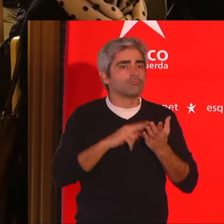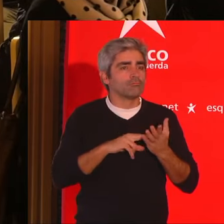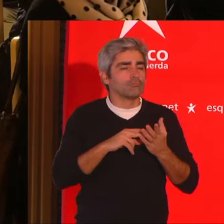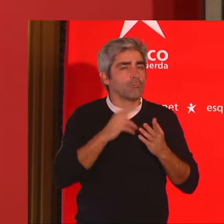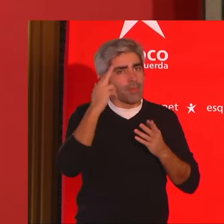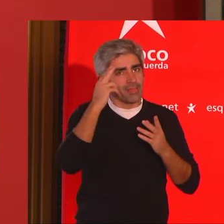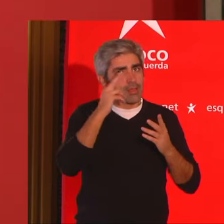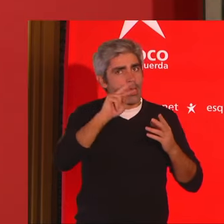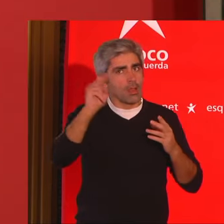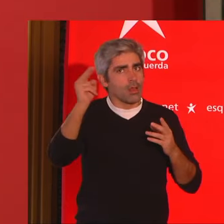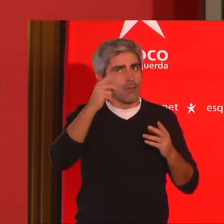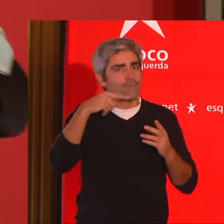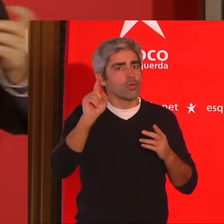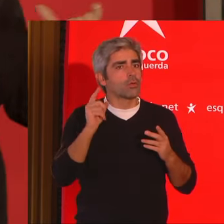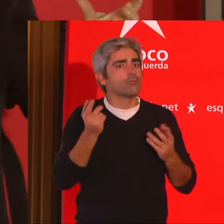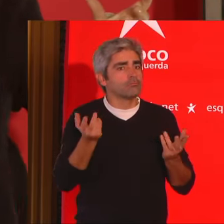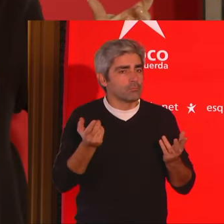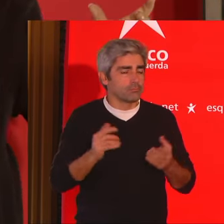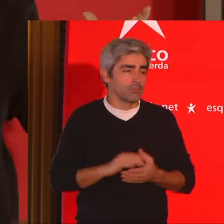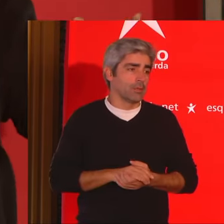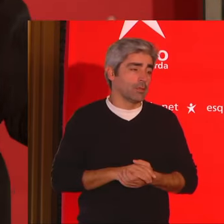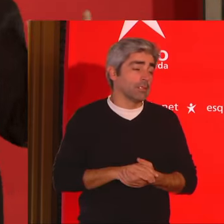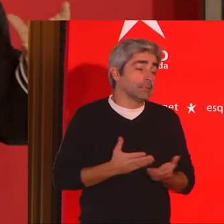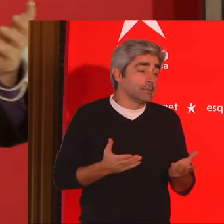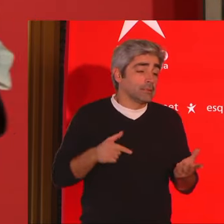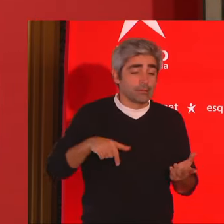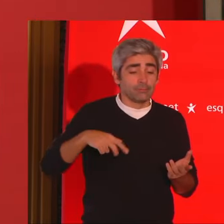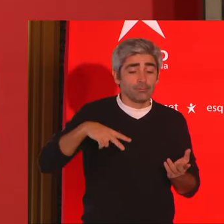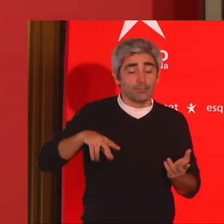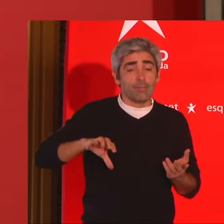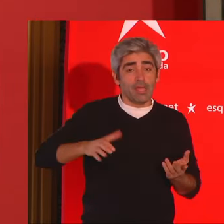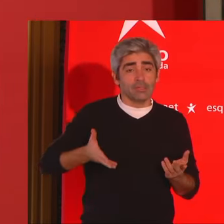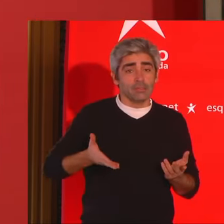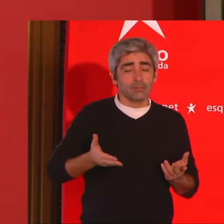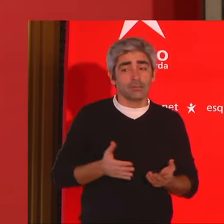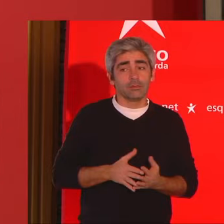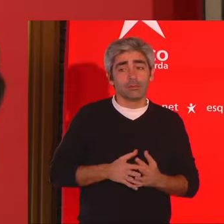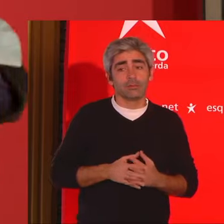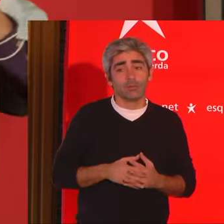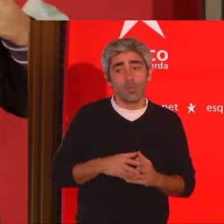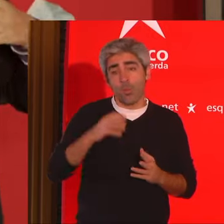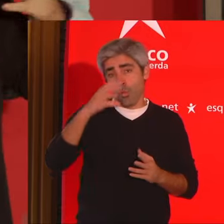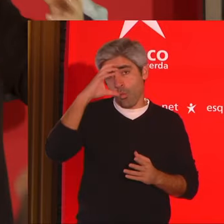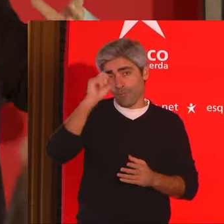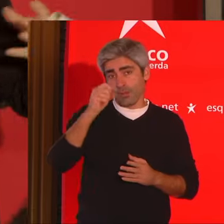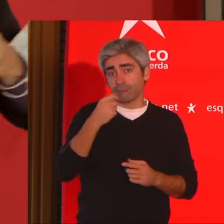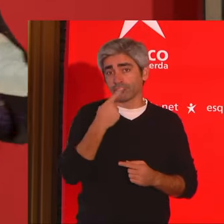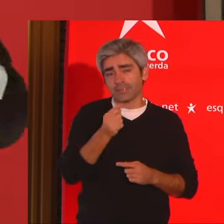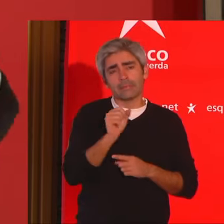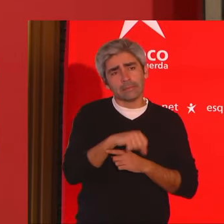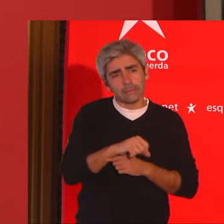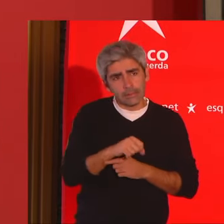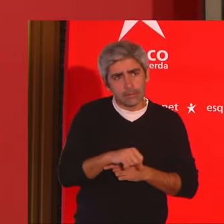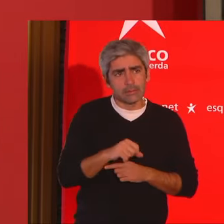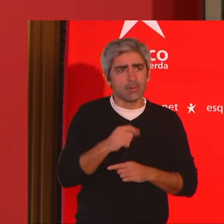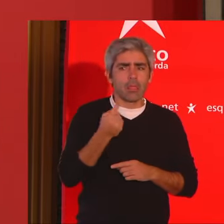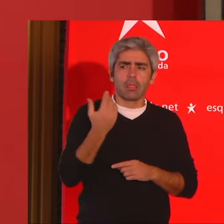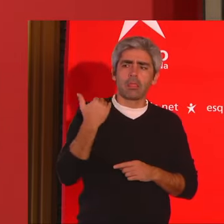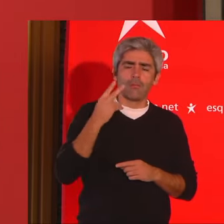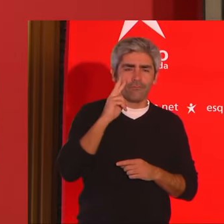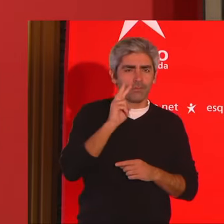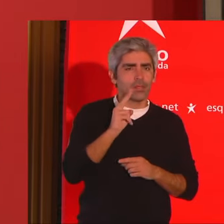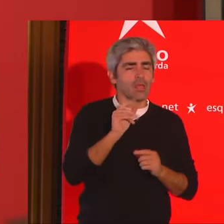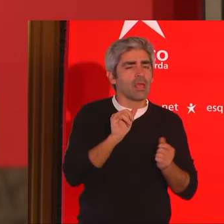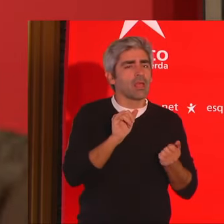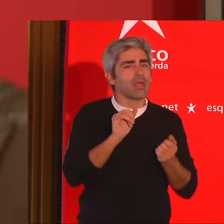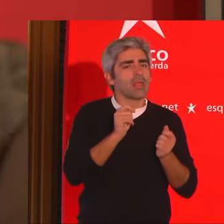partiu da Madeira. Bom, e estamos no país onde, embora o governo tenha dito que sim, ainda há dias vi uma entrevista